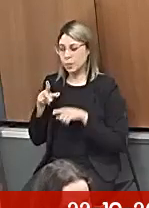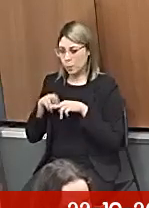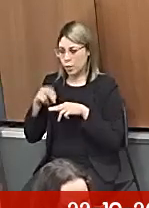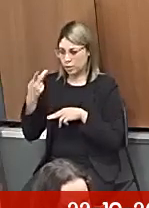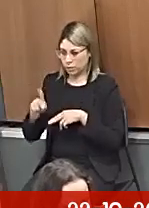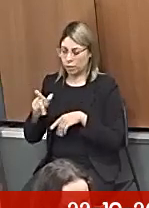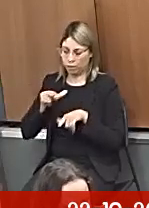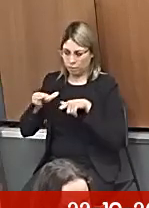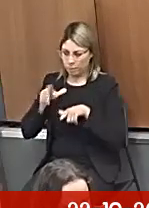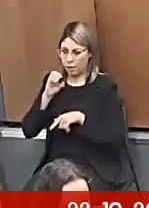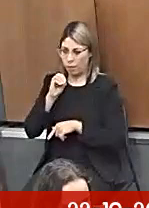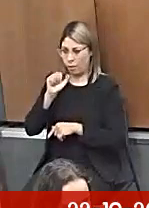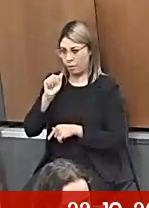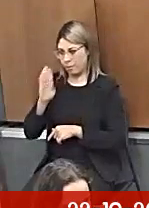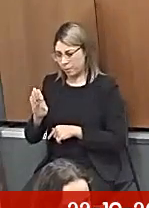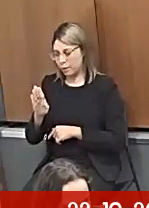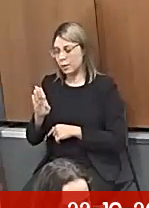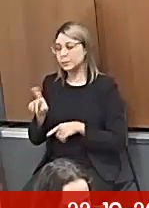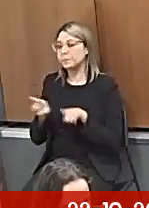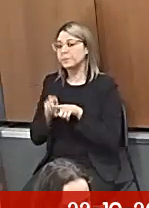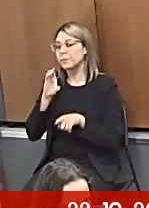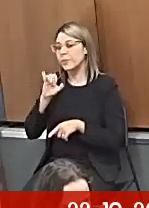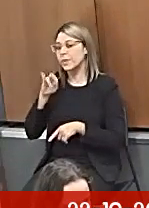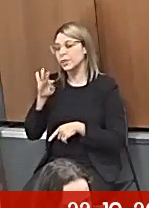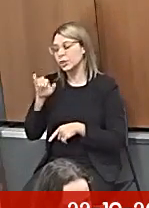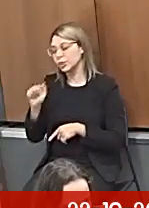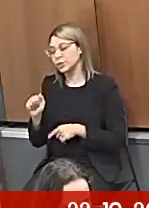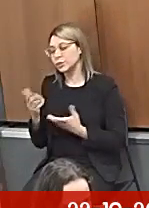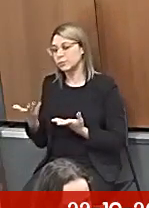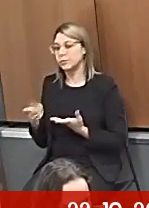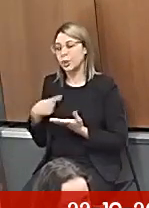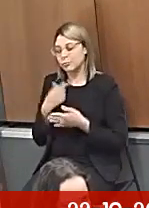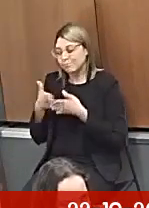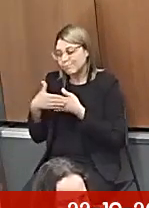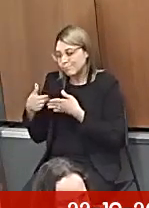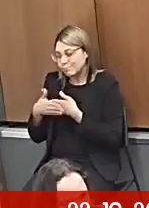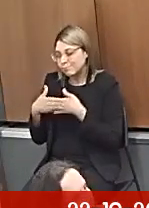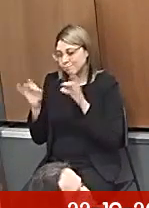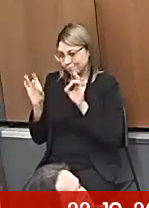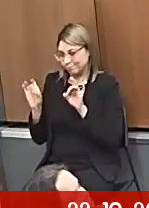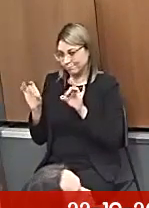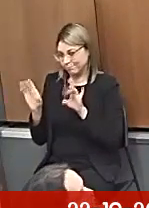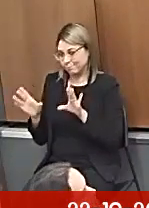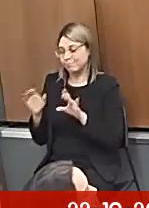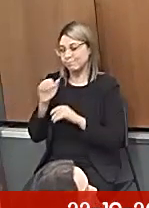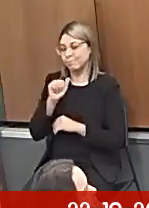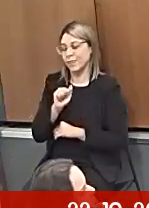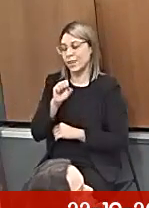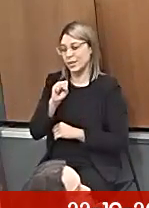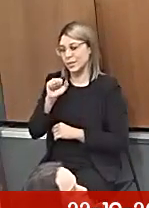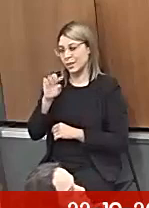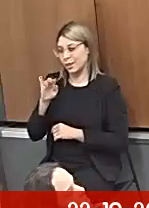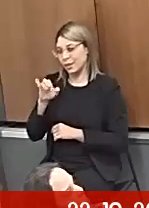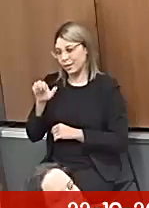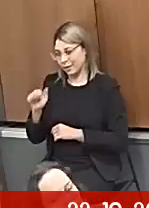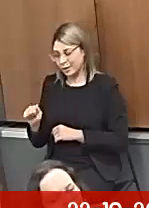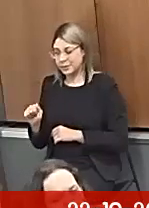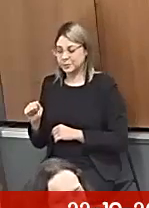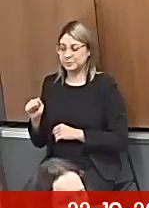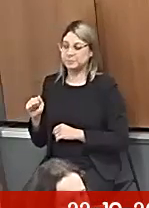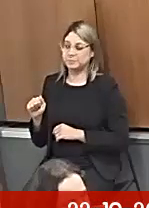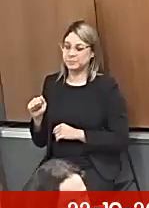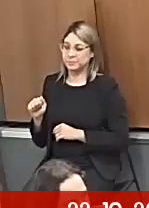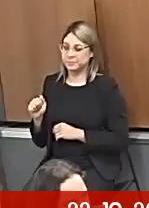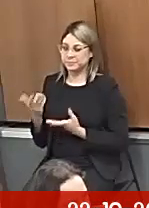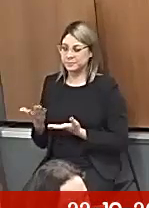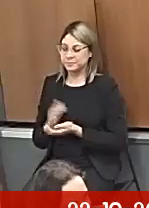vários eventos. A Cíntia, enfim, que nós temos um carinho muito especial pelas ATEIA. O Zé Servia está ali,